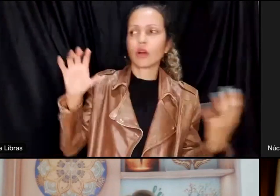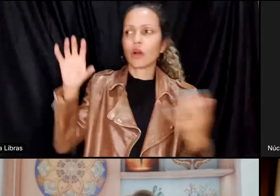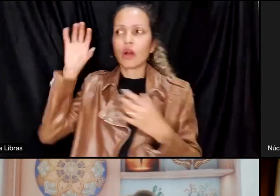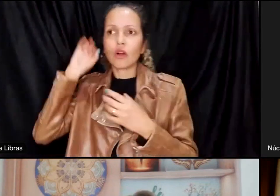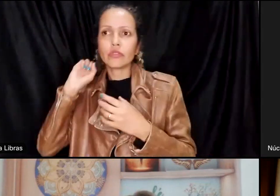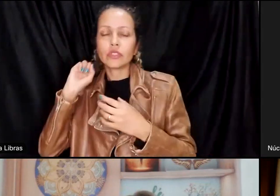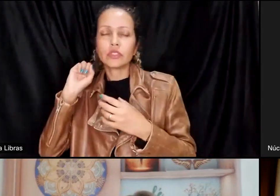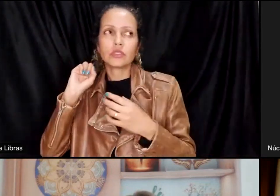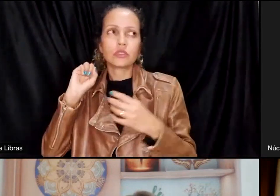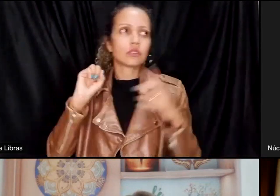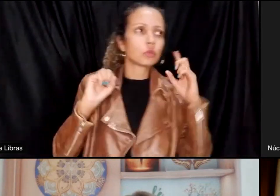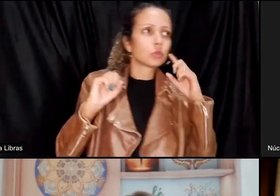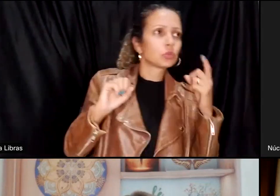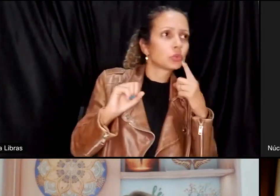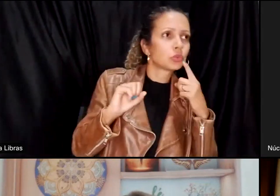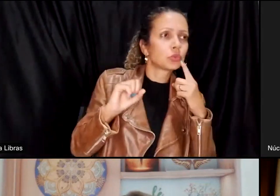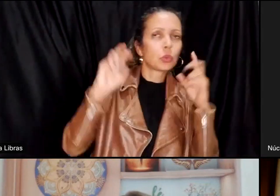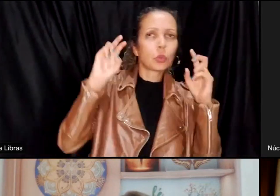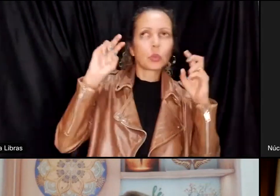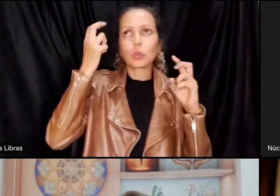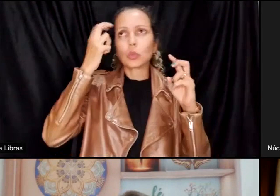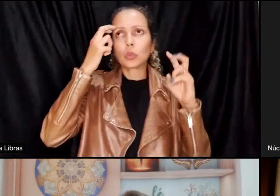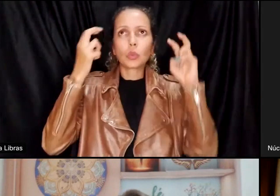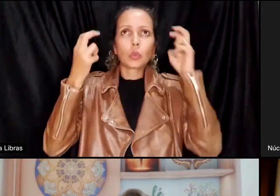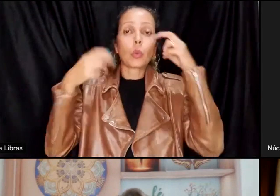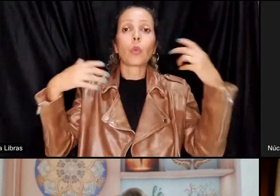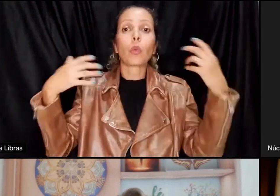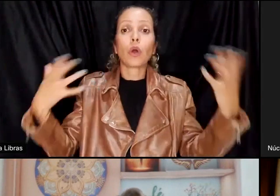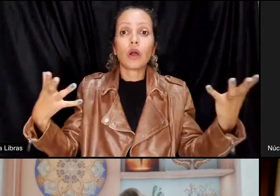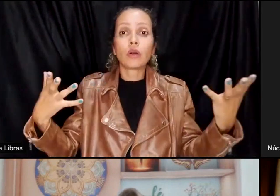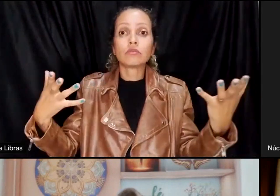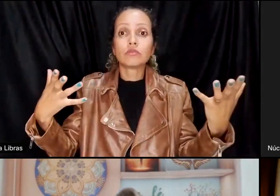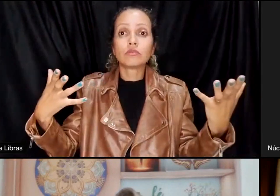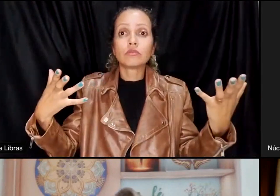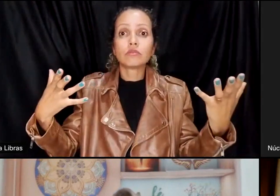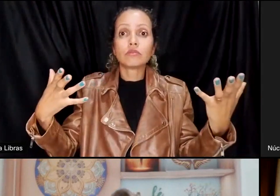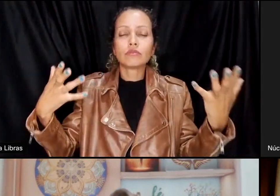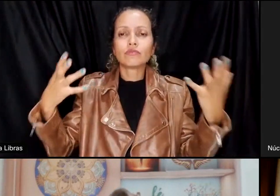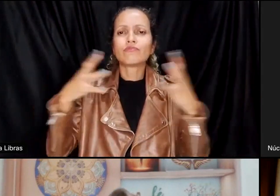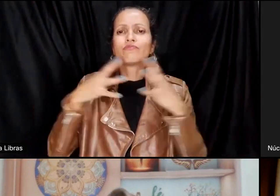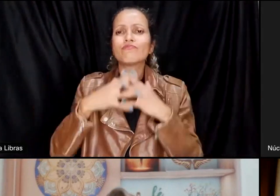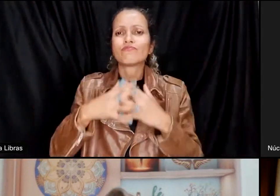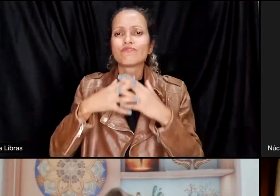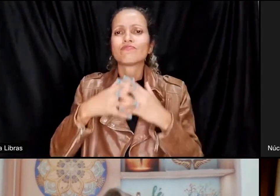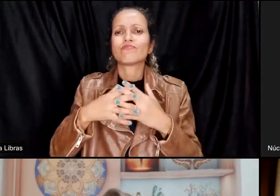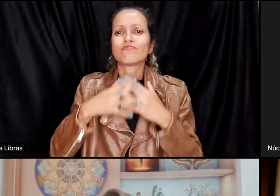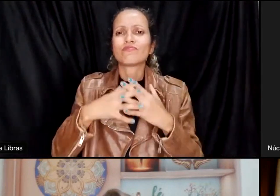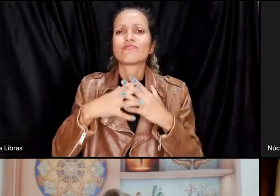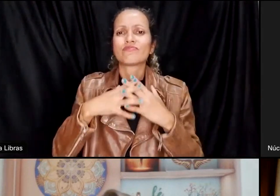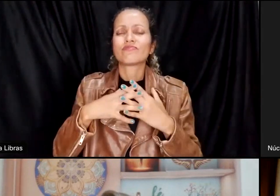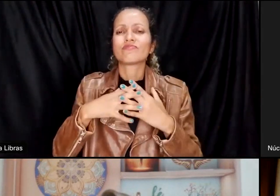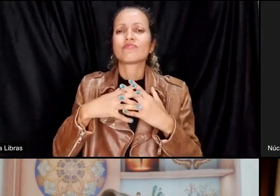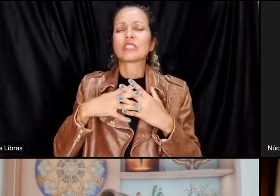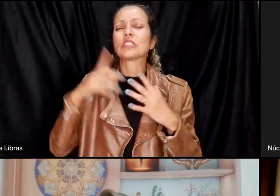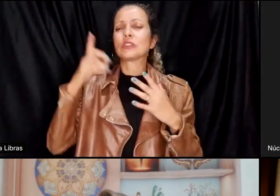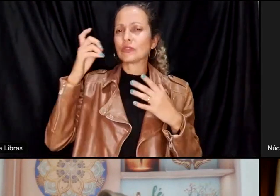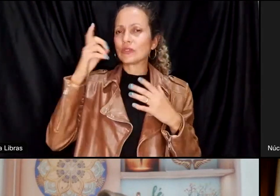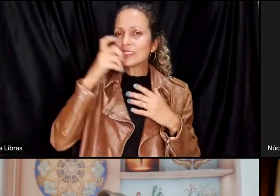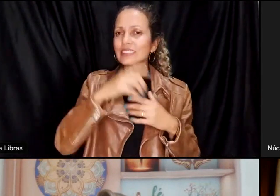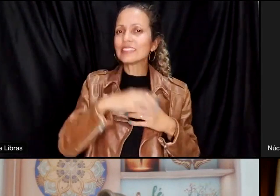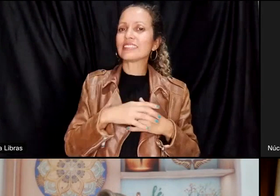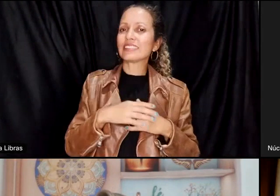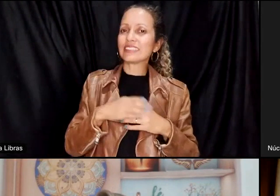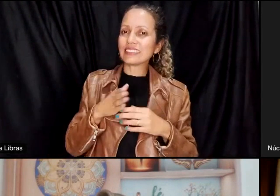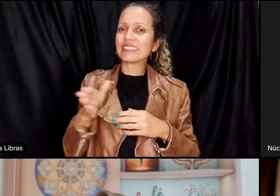fazia mais parte da ouvinte. então foi uma trajetória, assim, um caminho pra ela poder